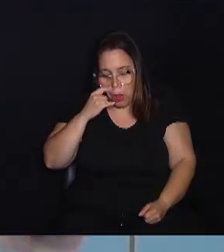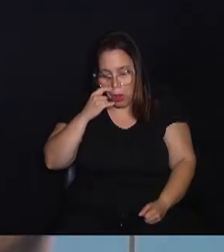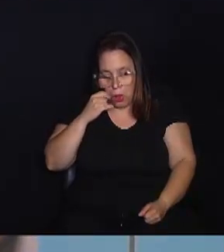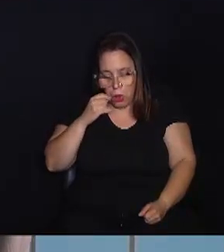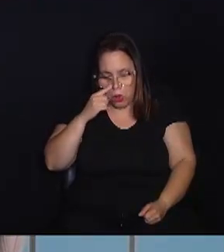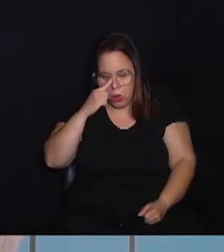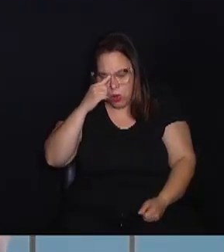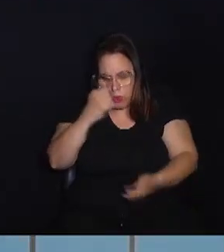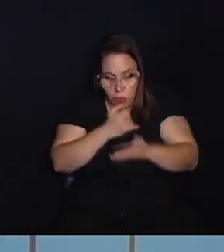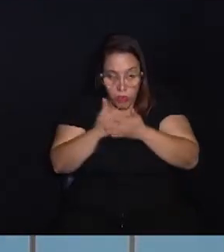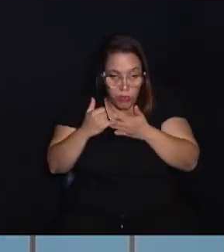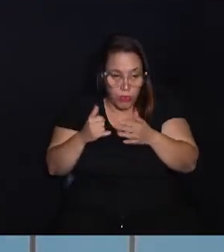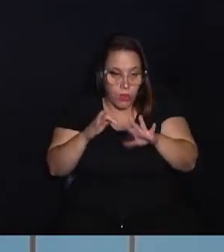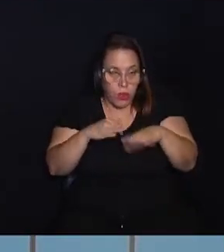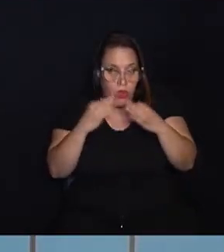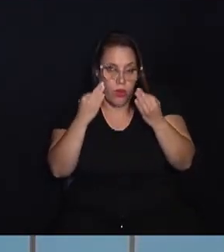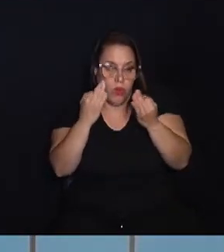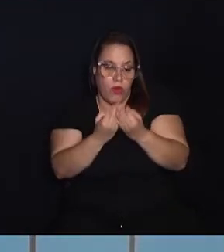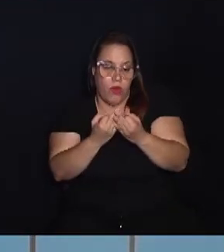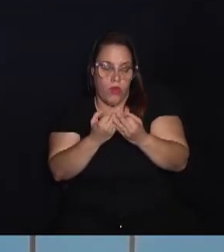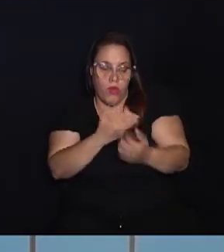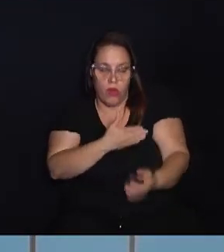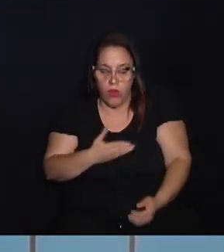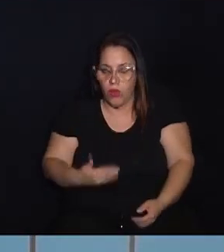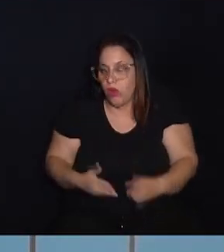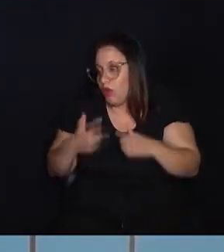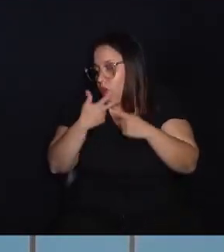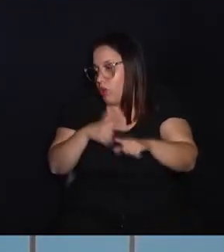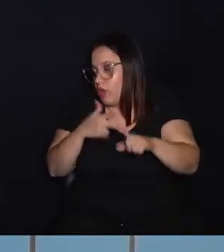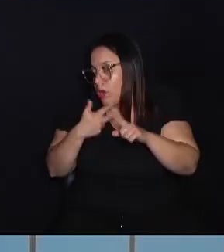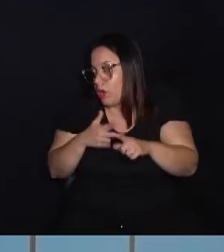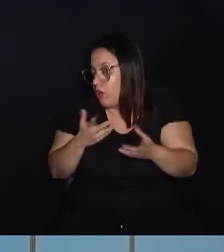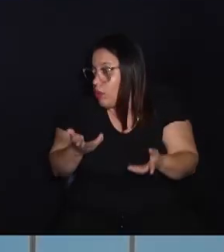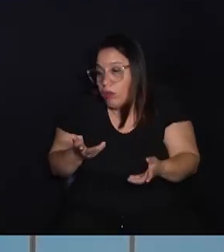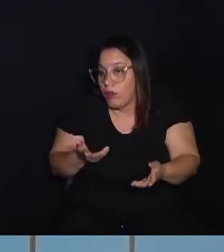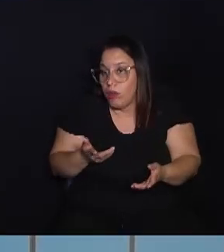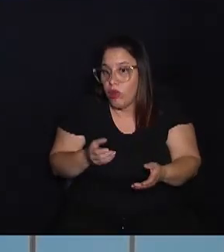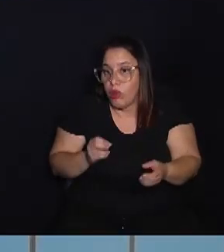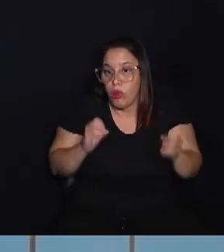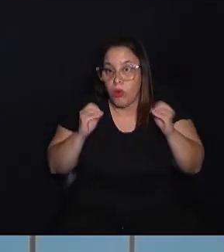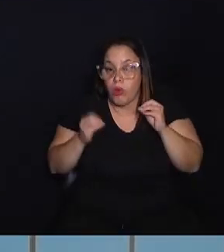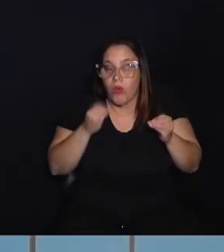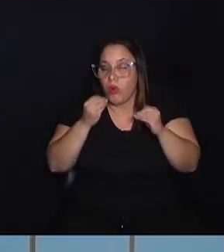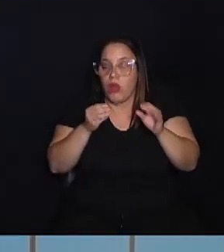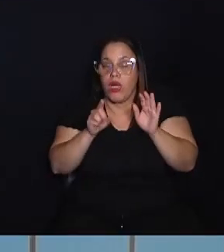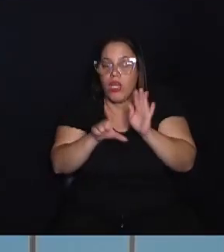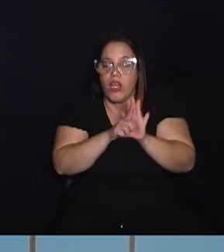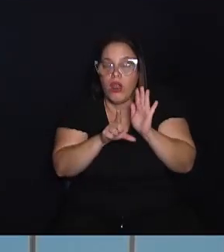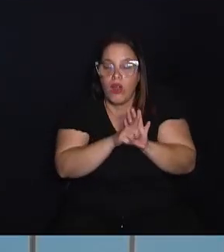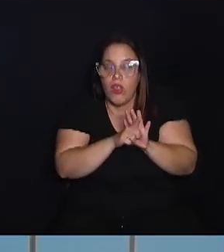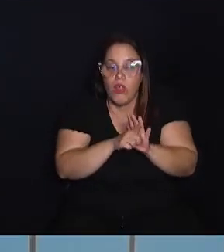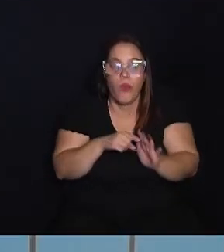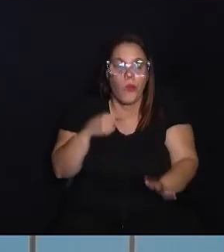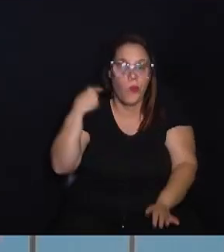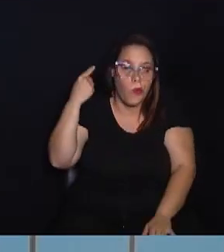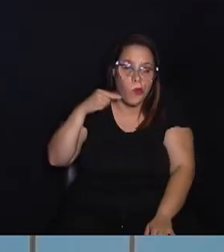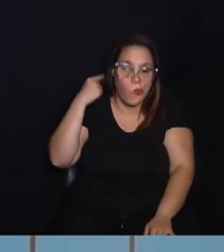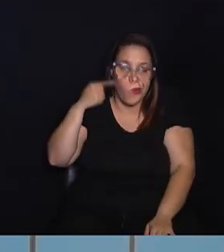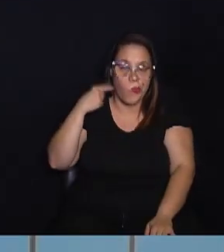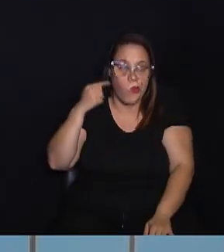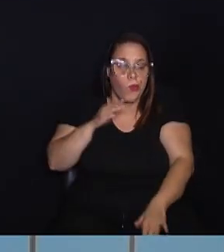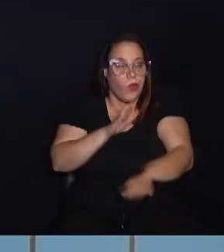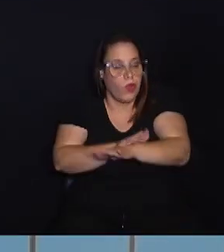as escolas, o governo, o legislativo, com leis. Porque o advocacy, ele